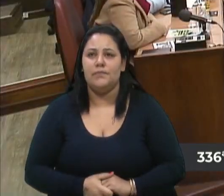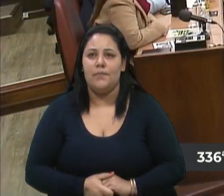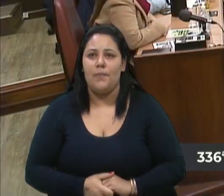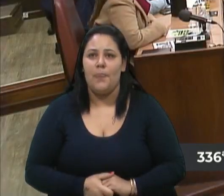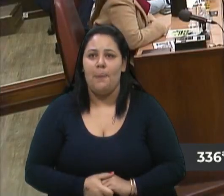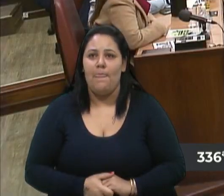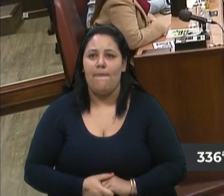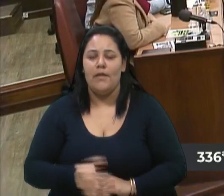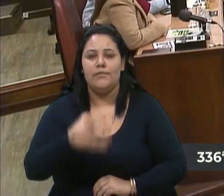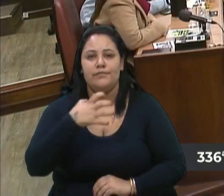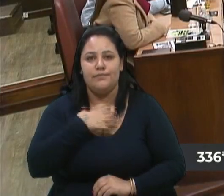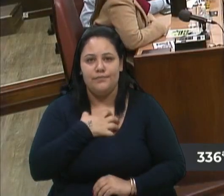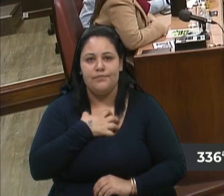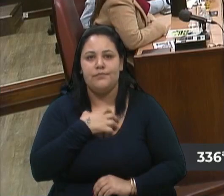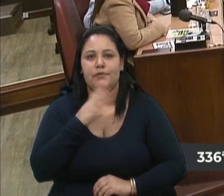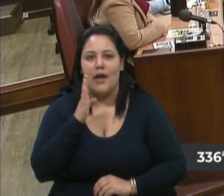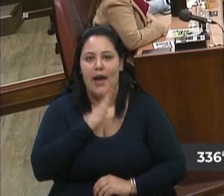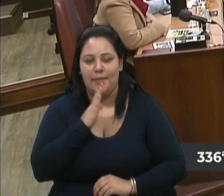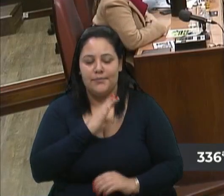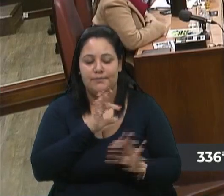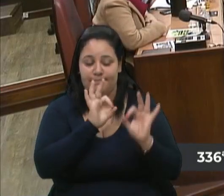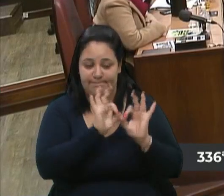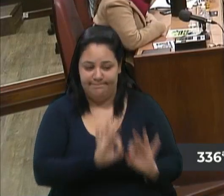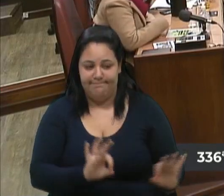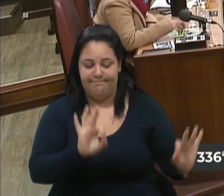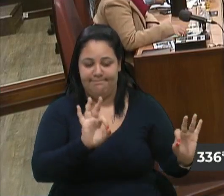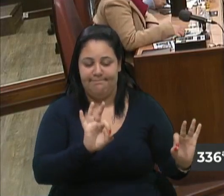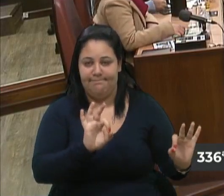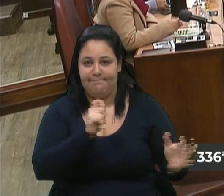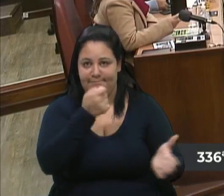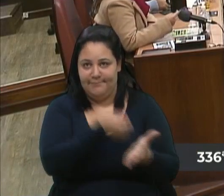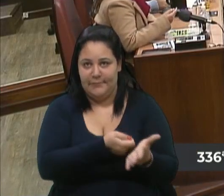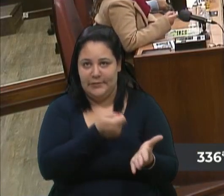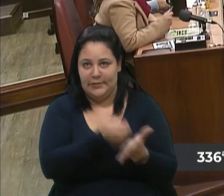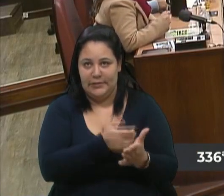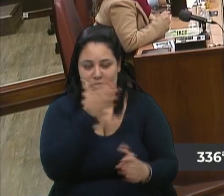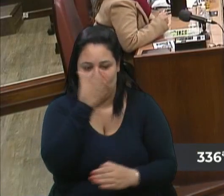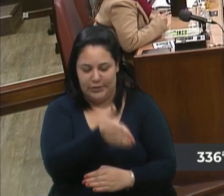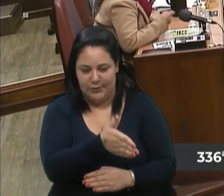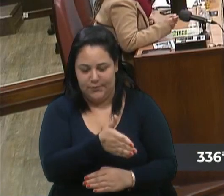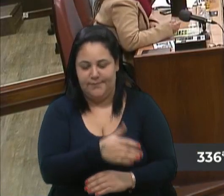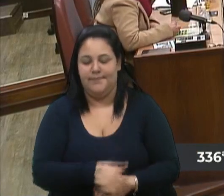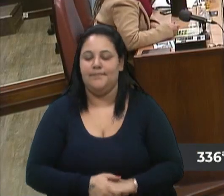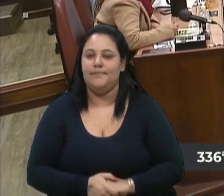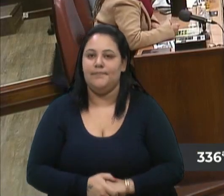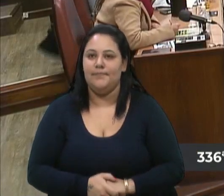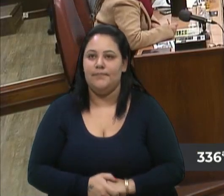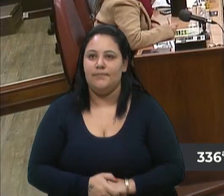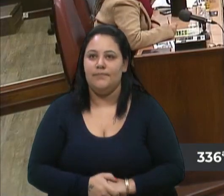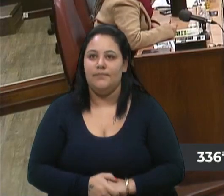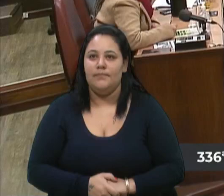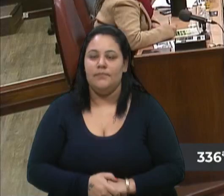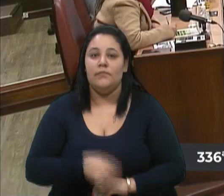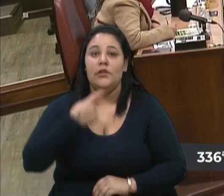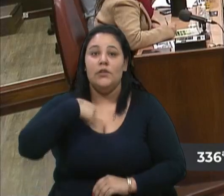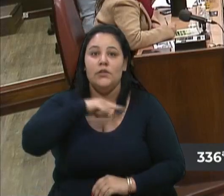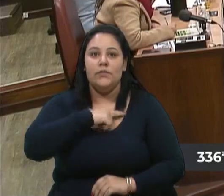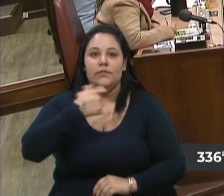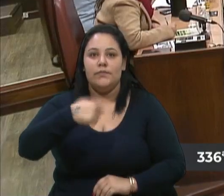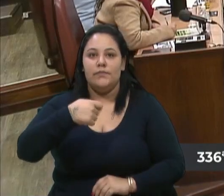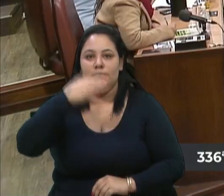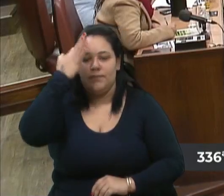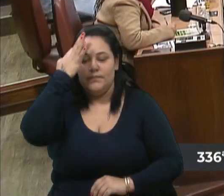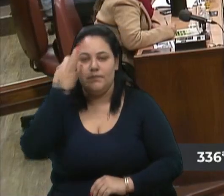De uma forma bem sucinta, mas objetiva, vou tentar ser o mais objetivo possível. Nós precisamos entender que